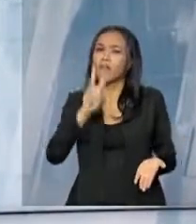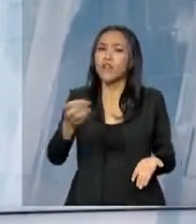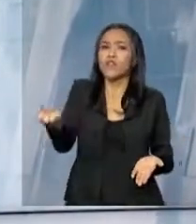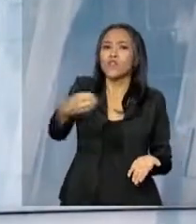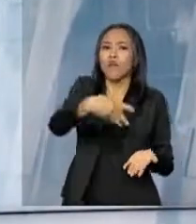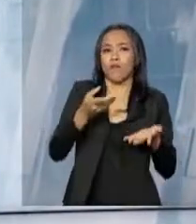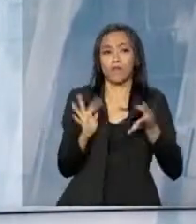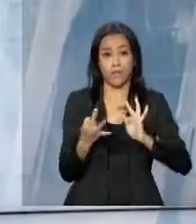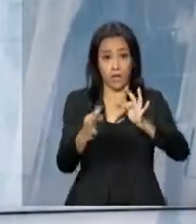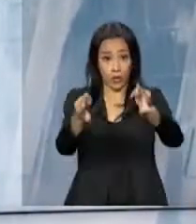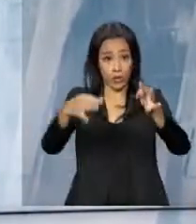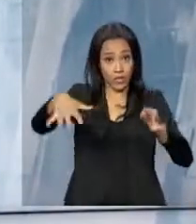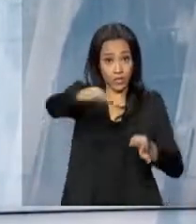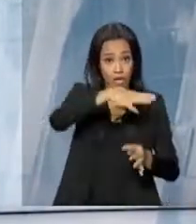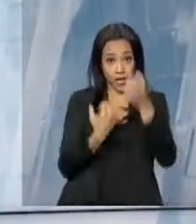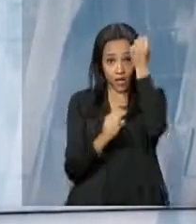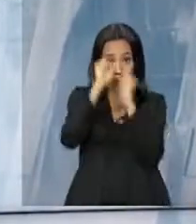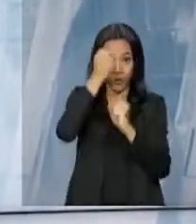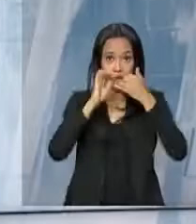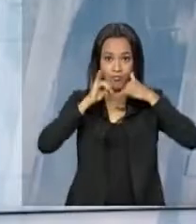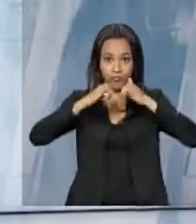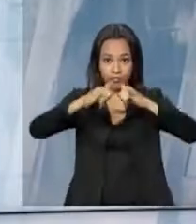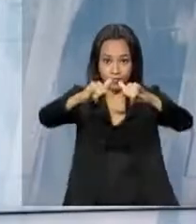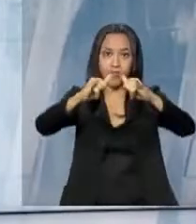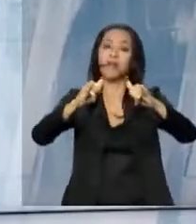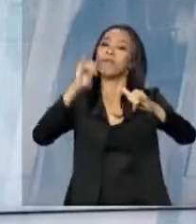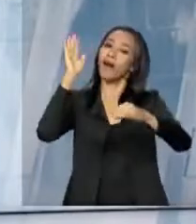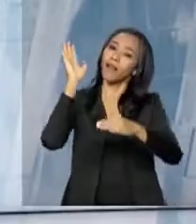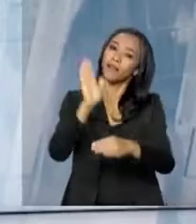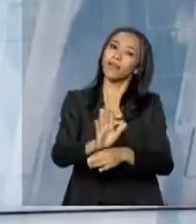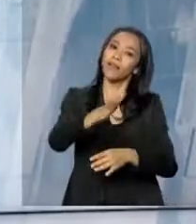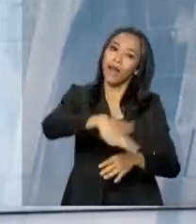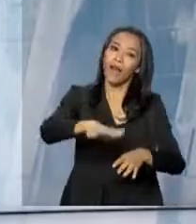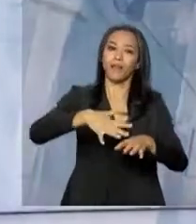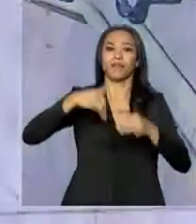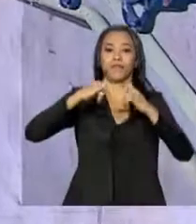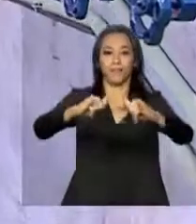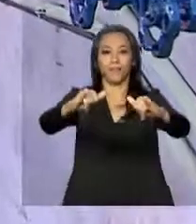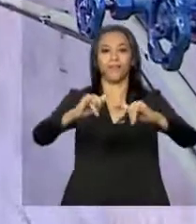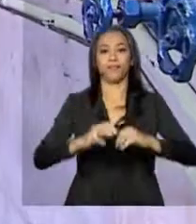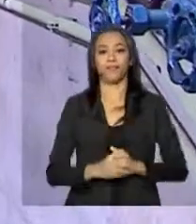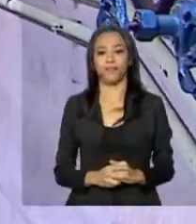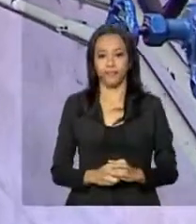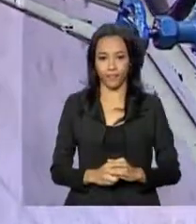tecnologias desenvolvidas na usina de Itaipu para atender ao setor energético.